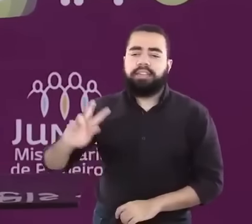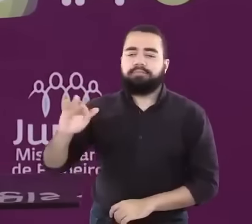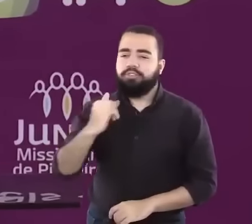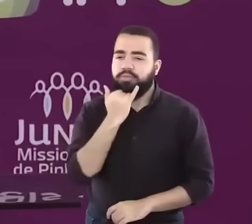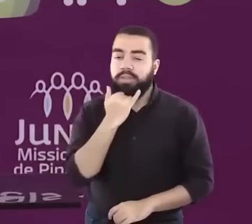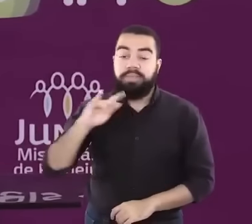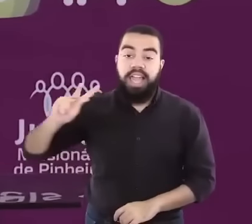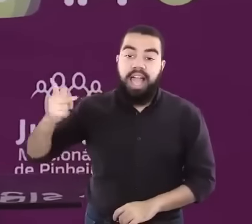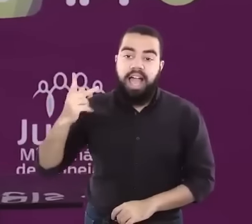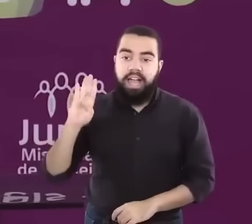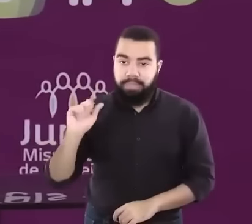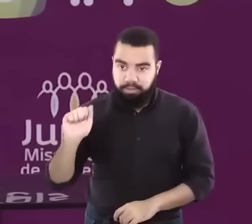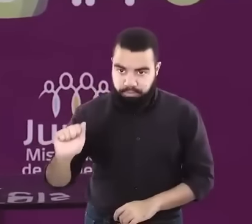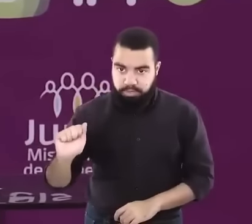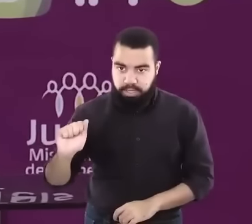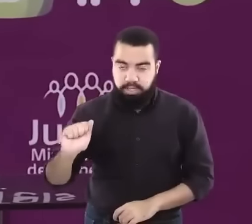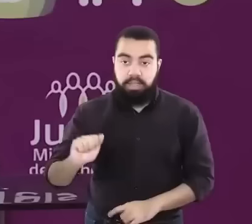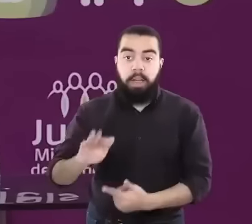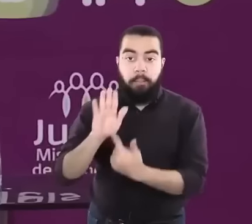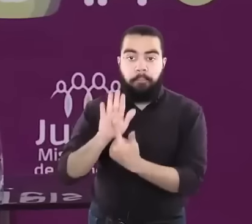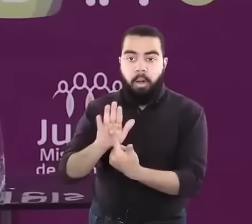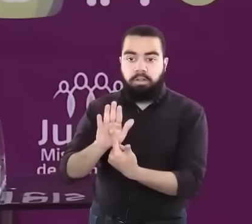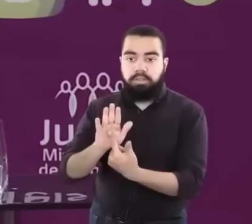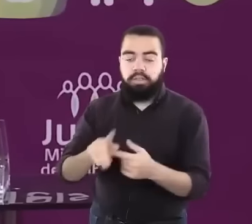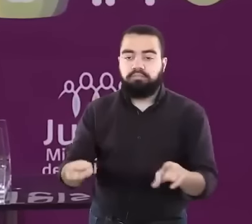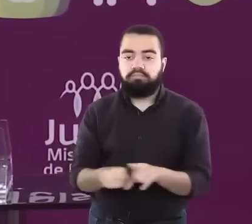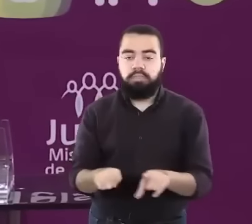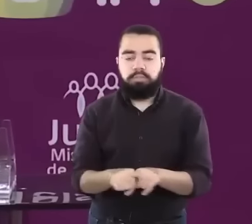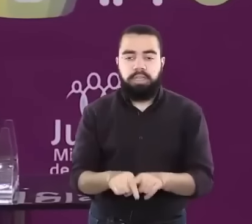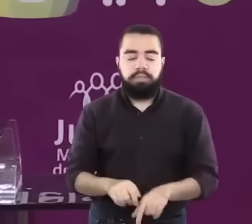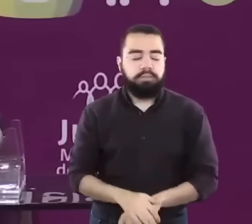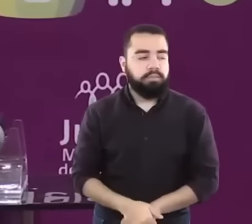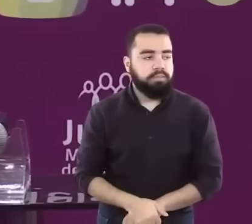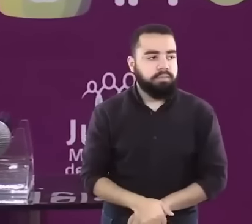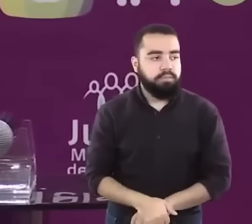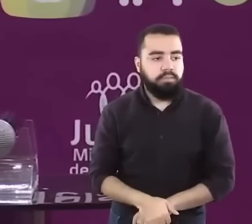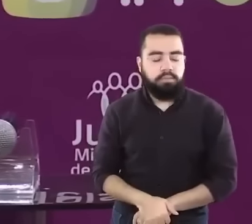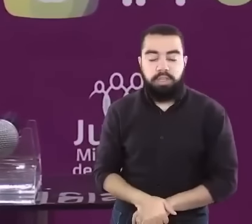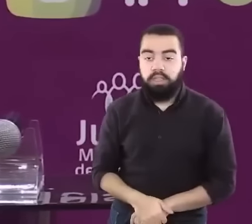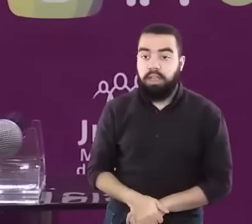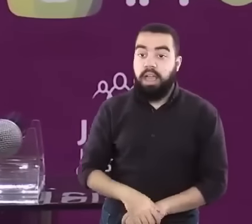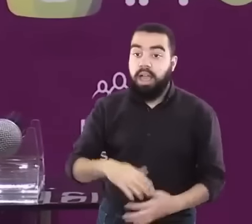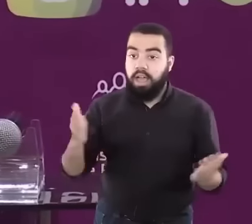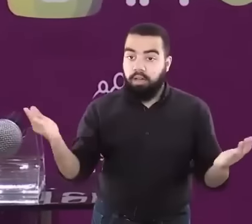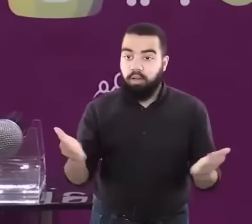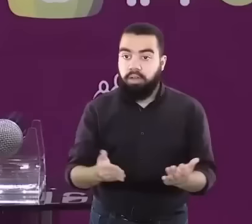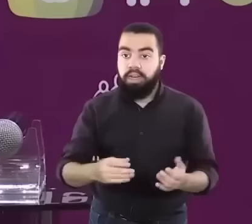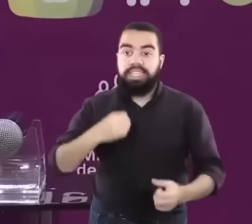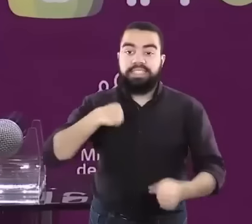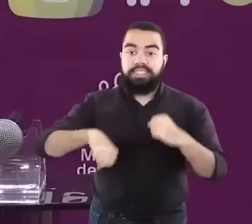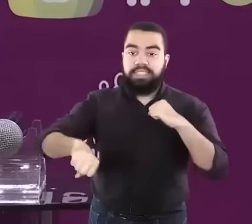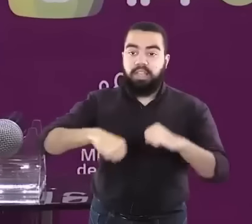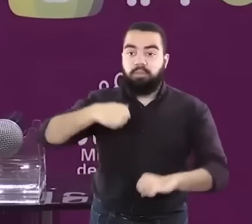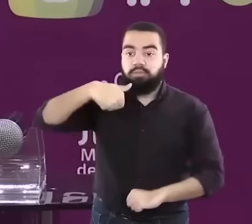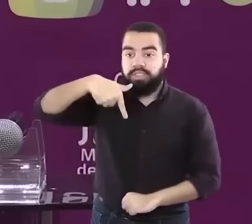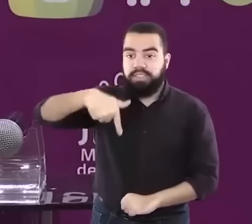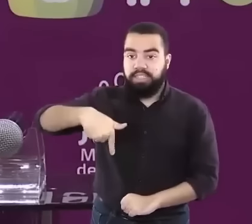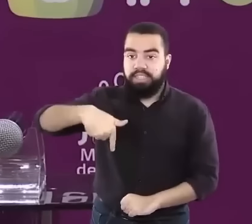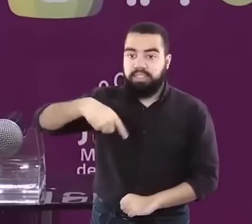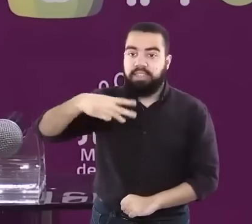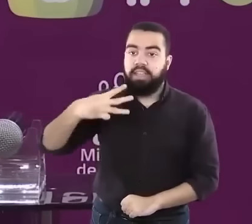de forma poética mas de forma contundente Salmo de número 73